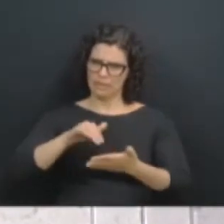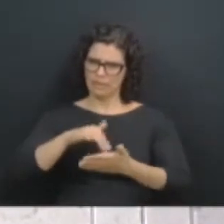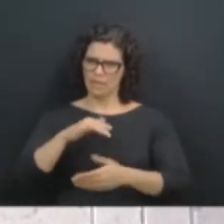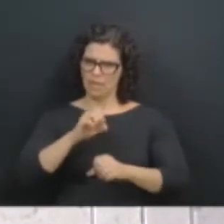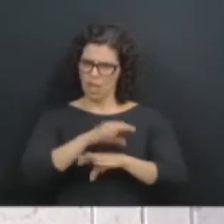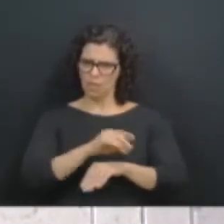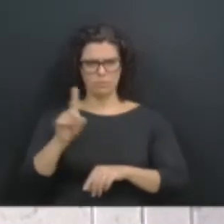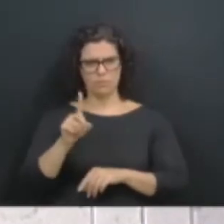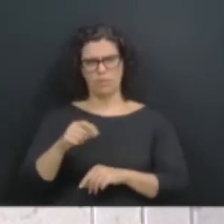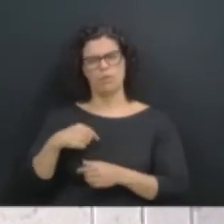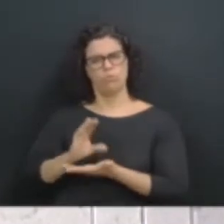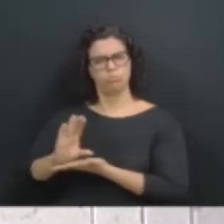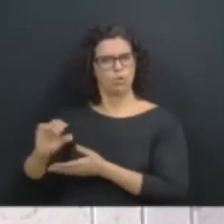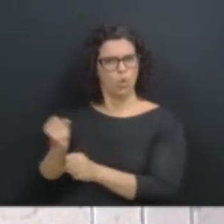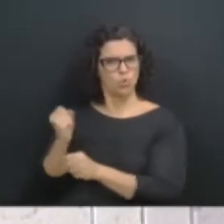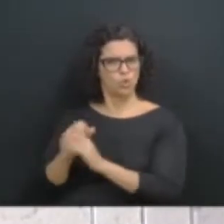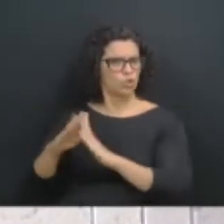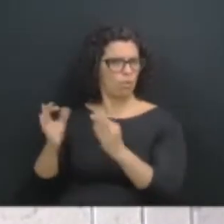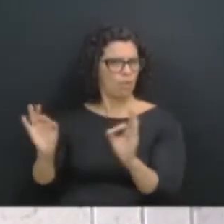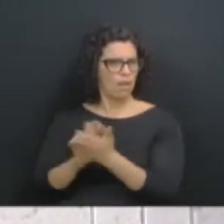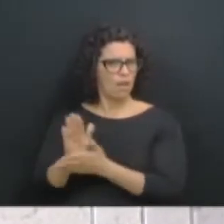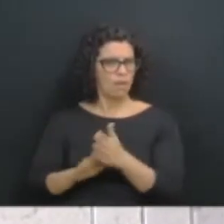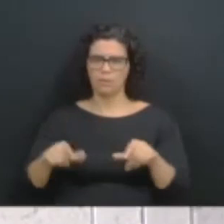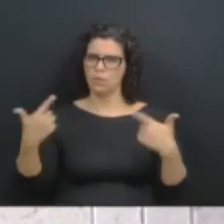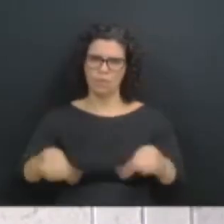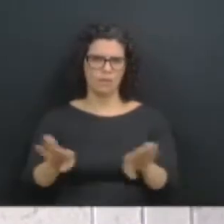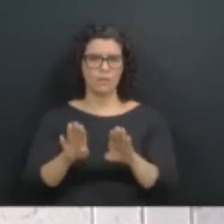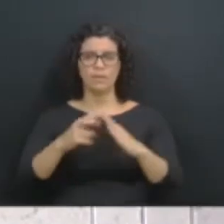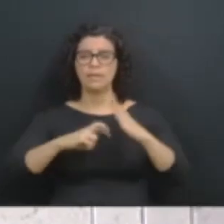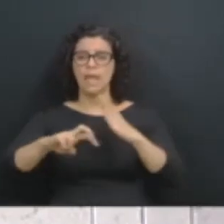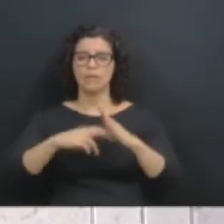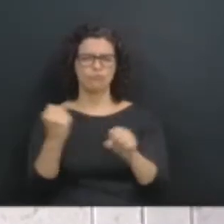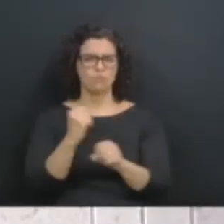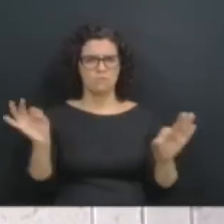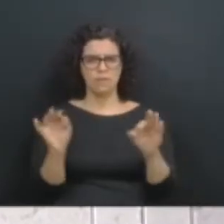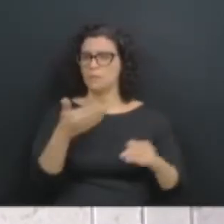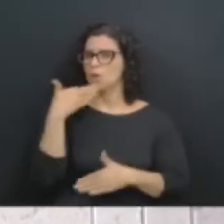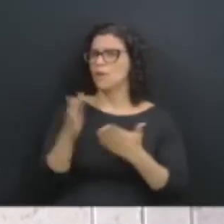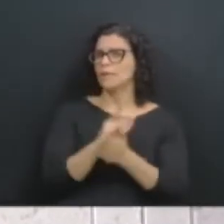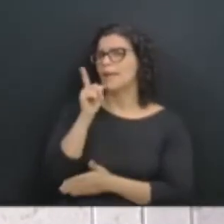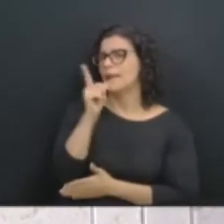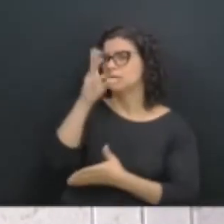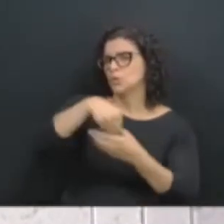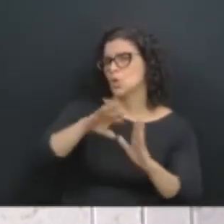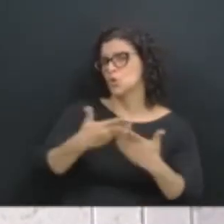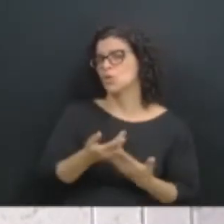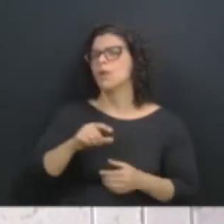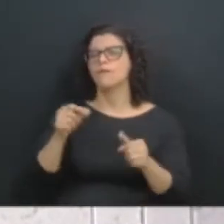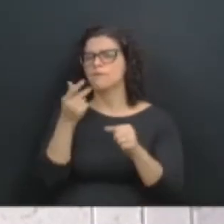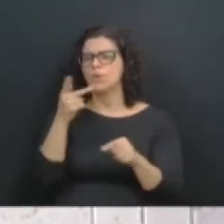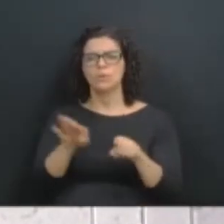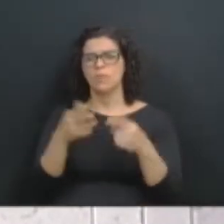governo preferiu não construir escola, não construir creche, não melhorar a merenda, preferiu